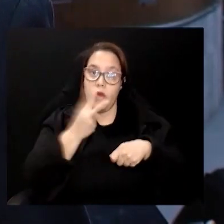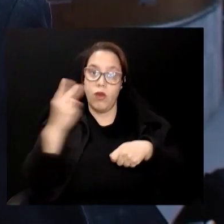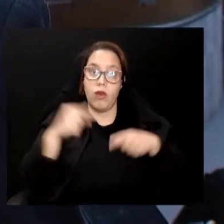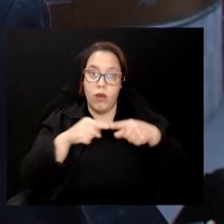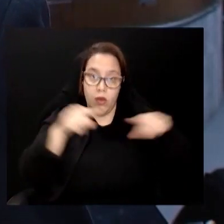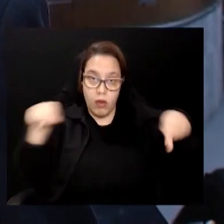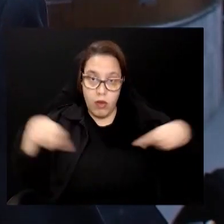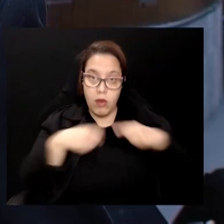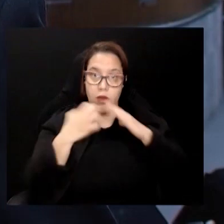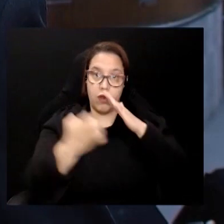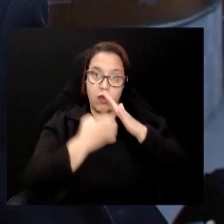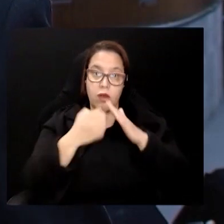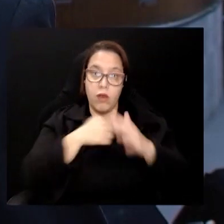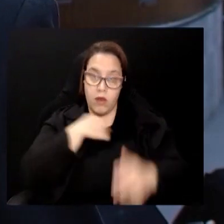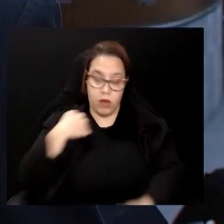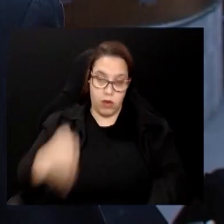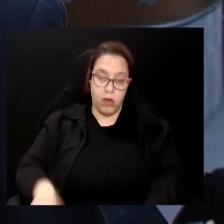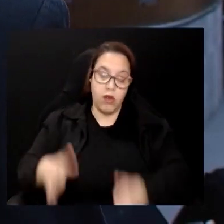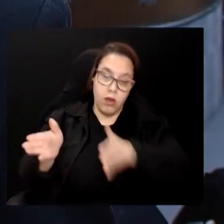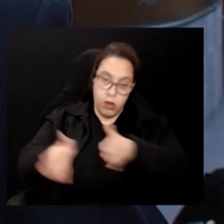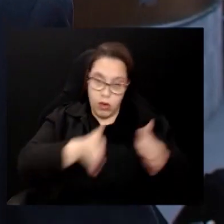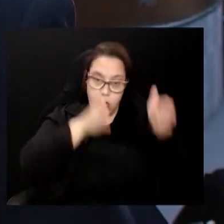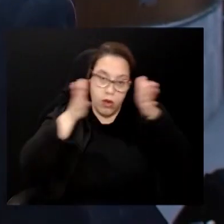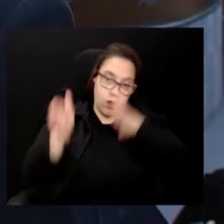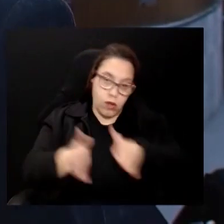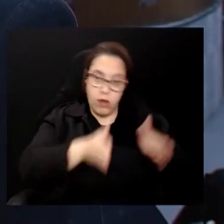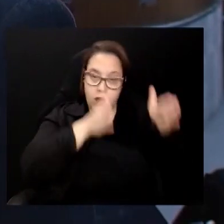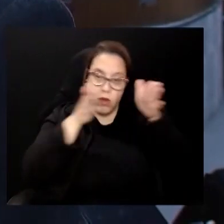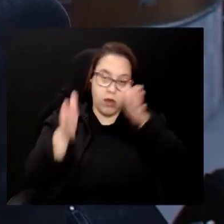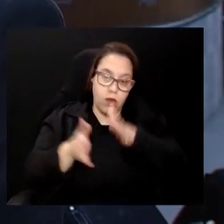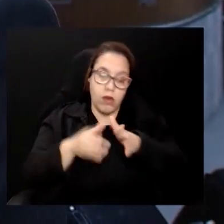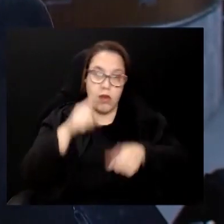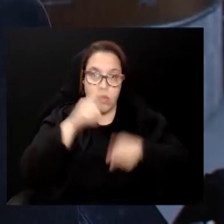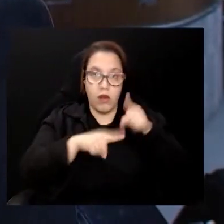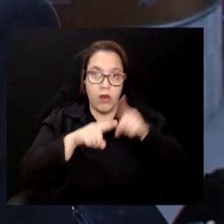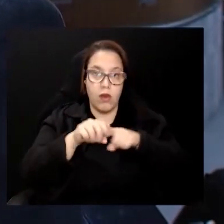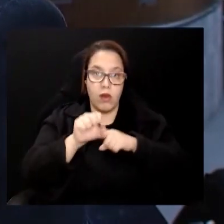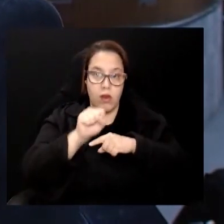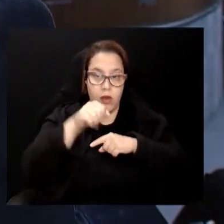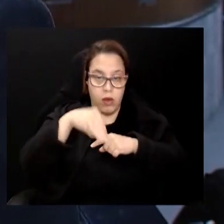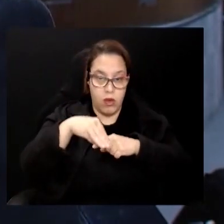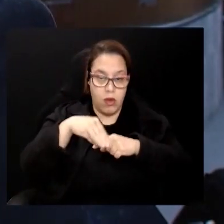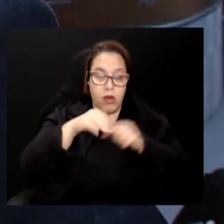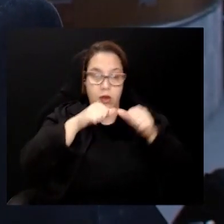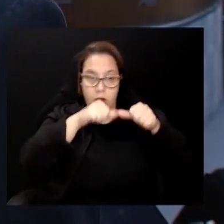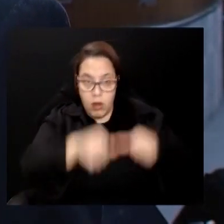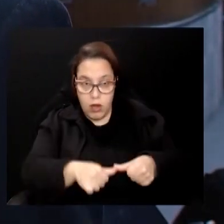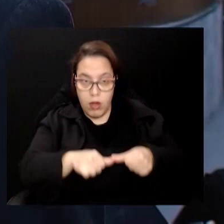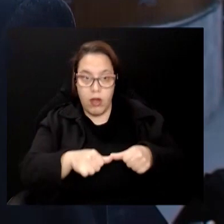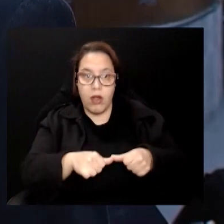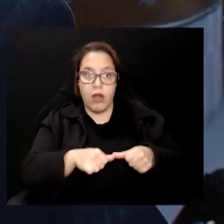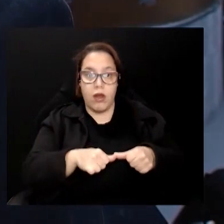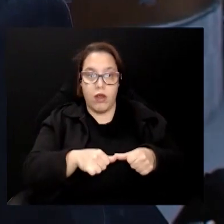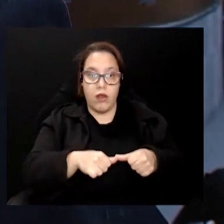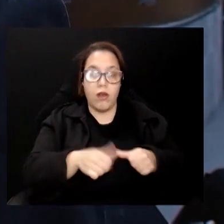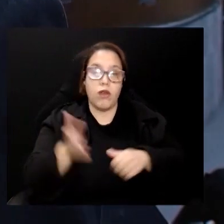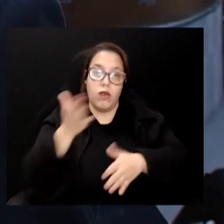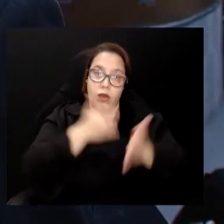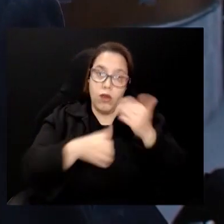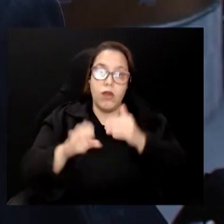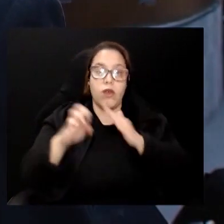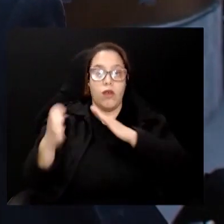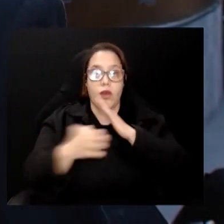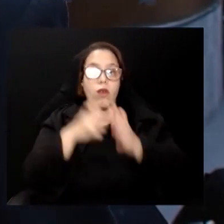chinesa de produção de máquinas pesadas, que é a Sany, se instalasse lá, e outras empresas estão vindo com interesse também,